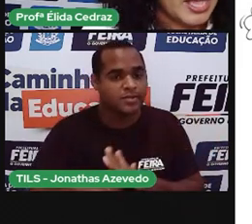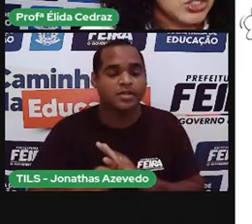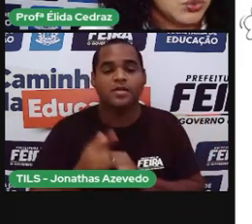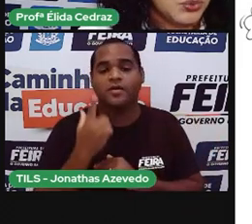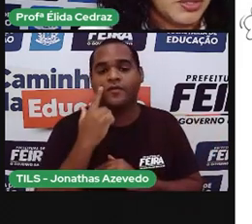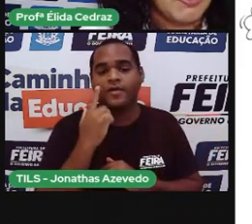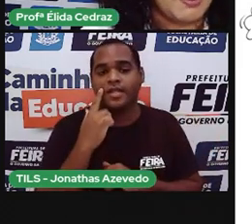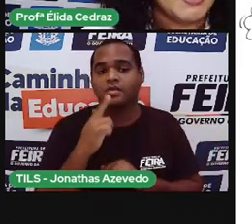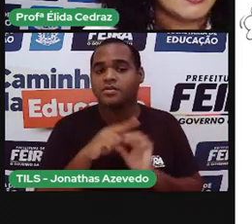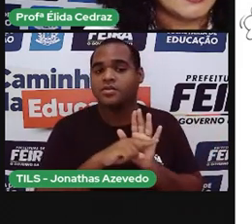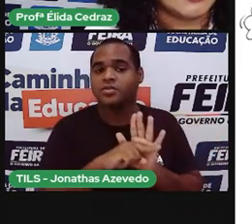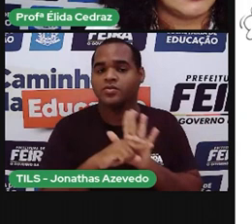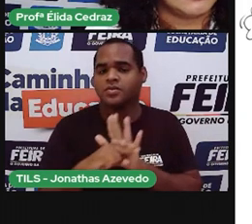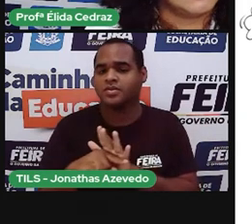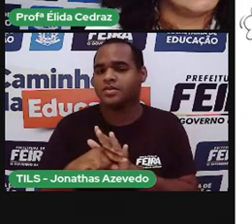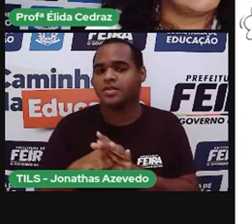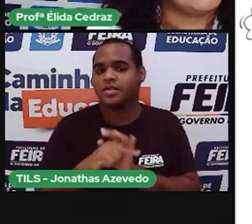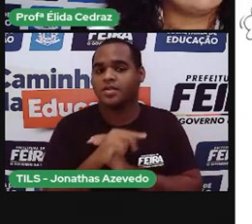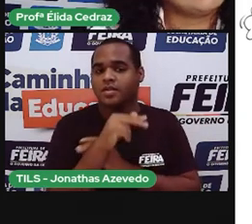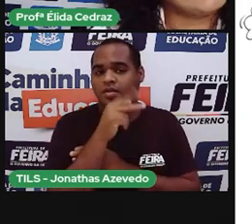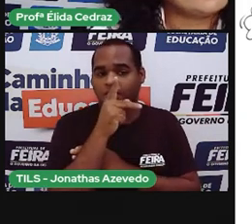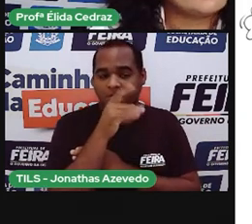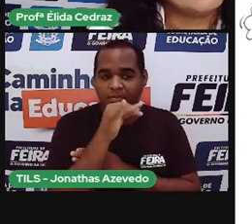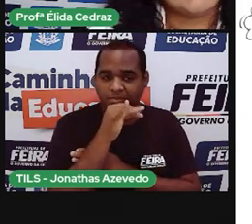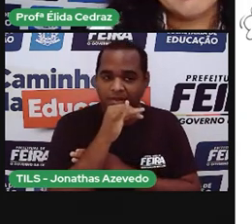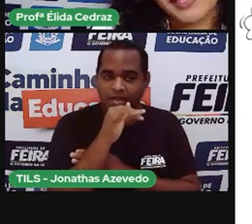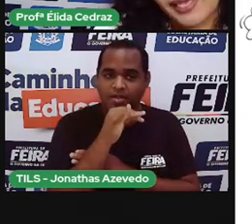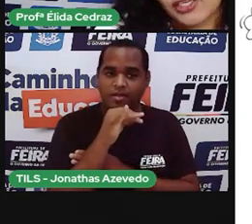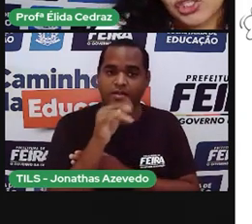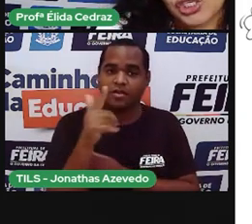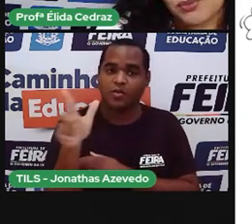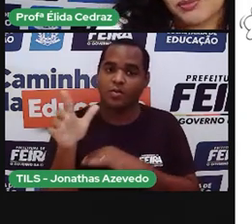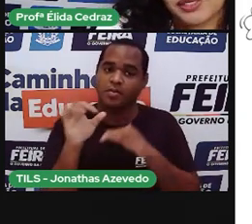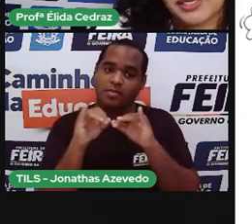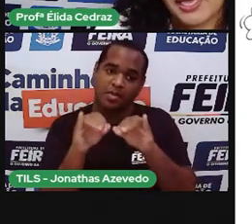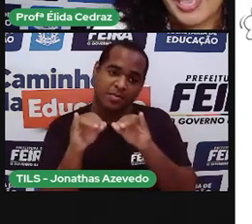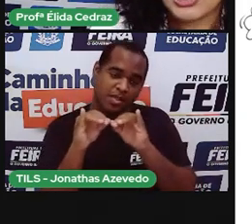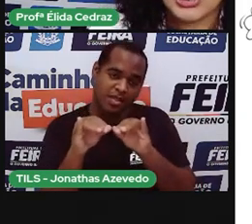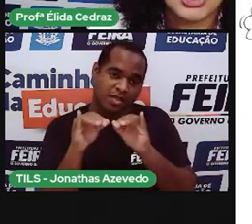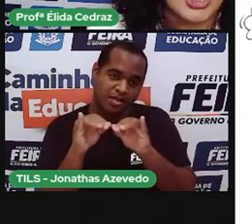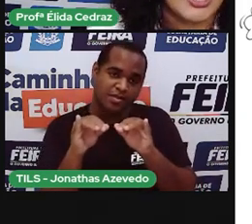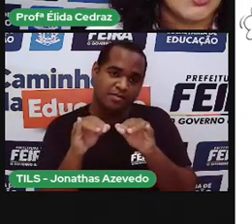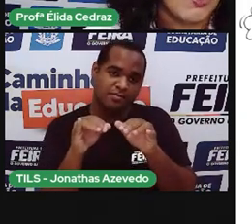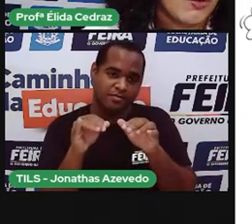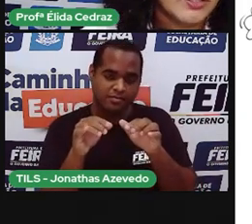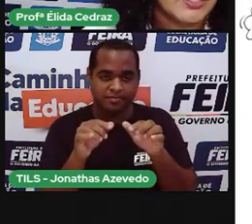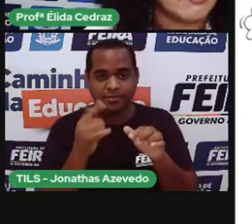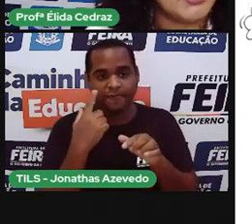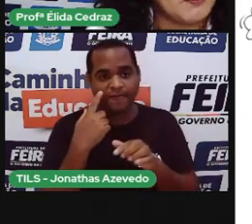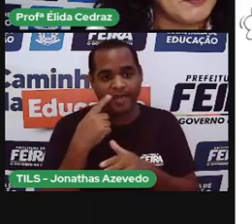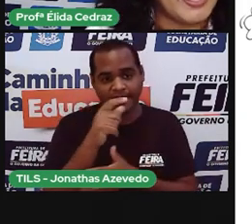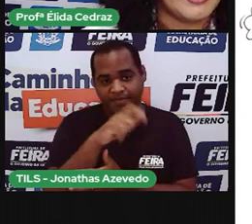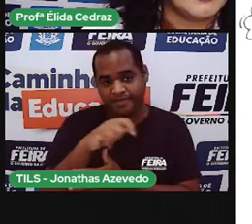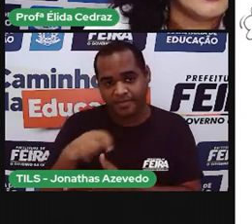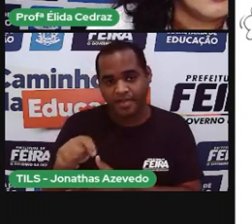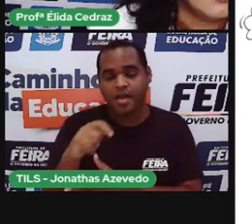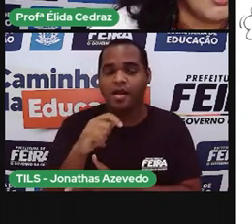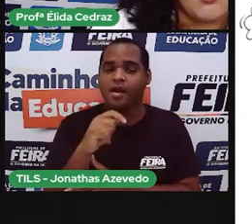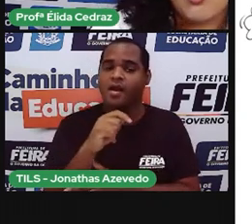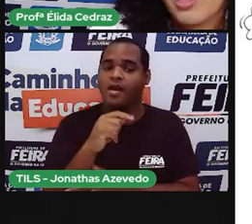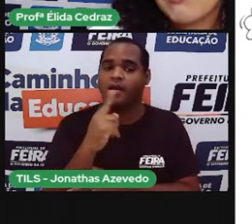você ajuda, fala bem assim: ó, no mercadinho, mãe, a gente anota, viu,